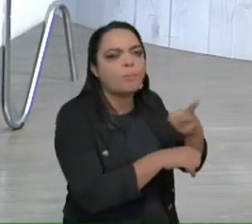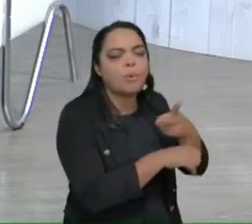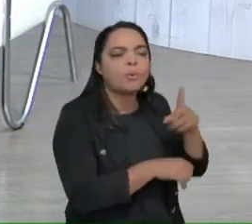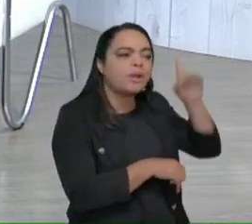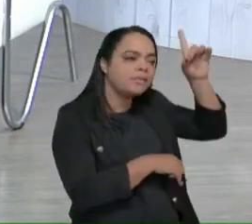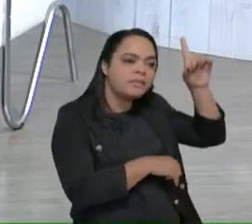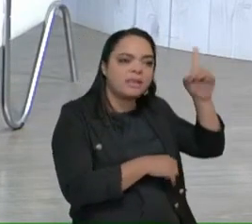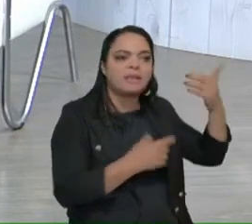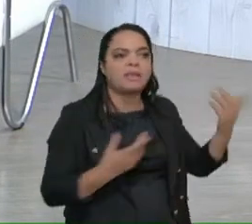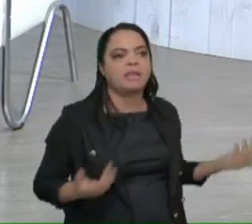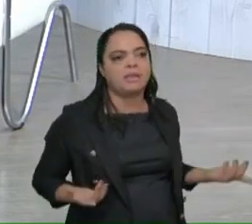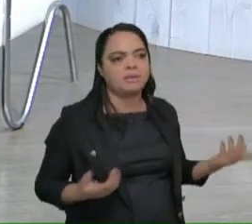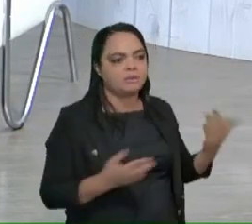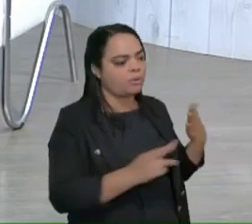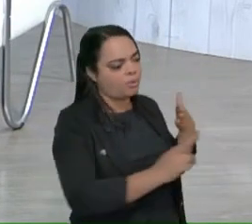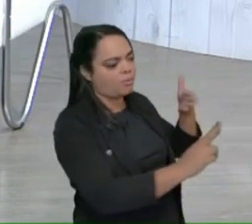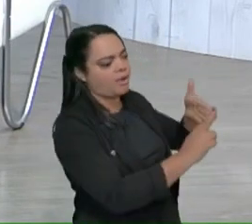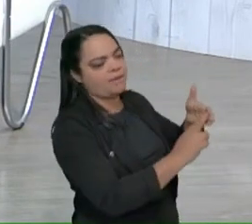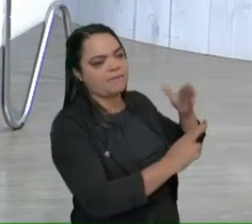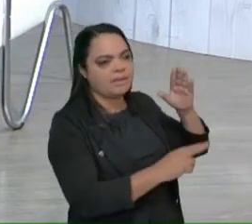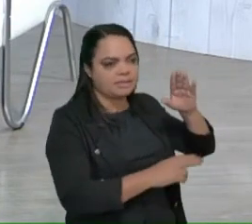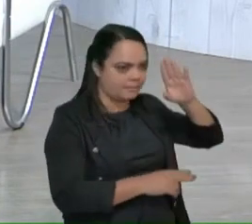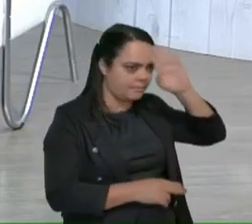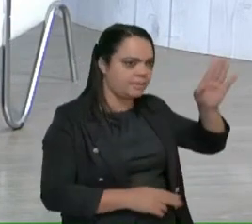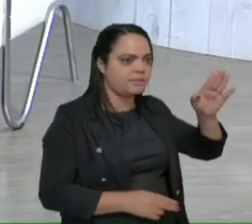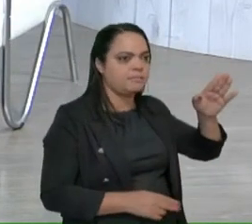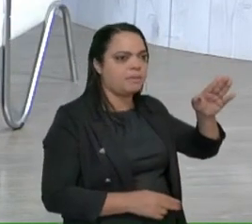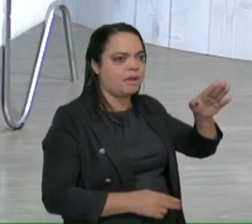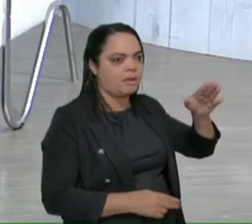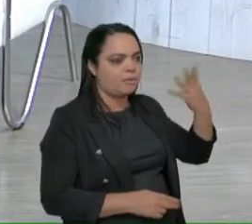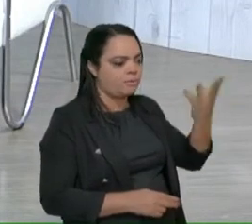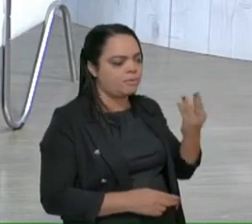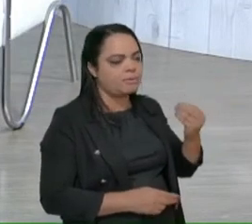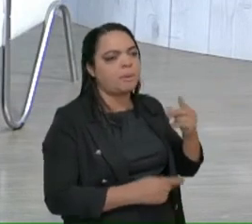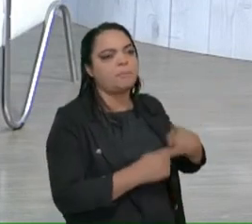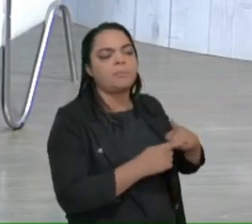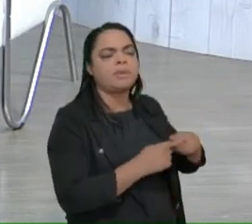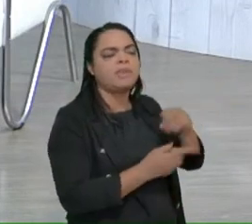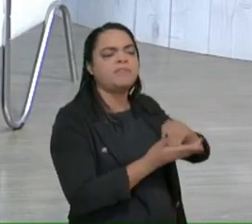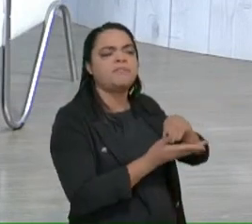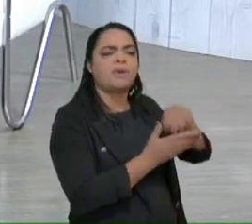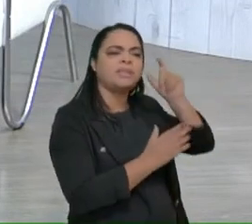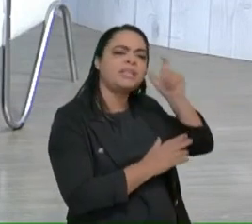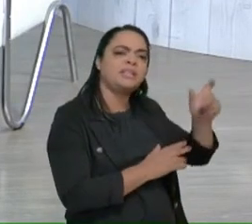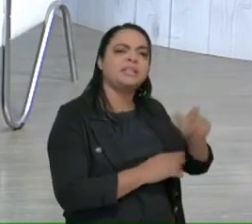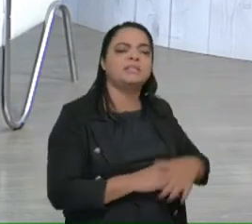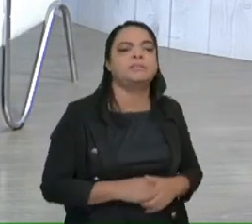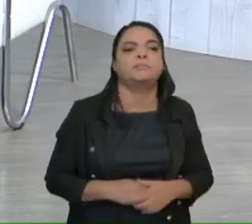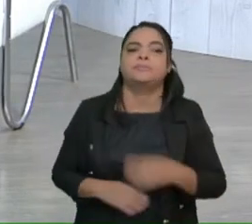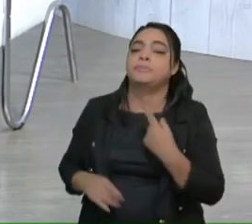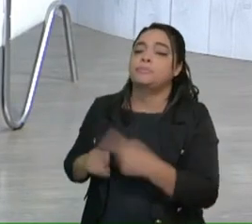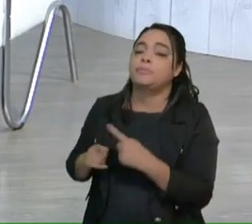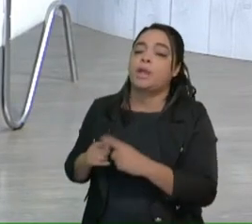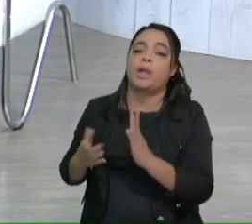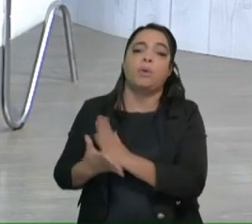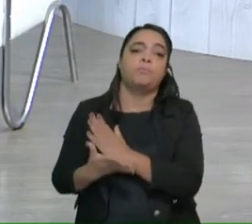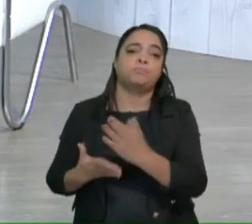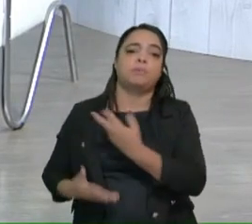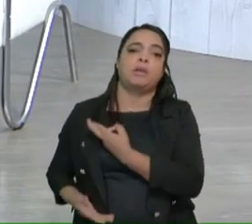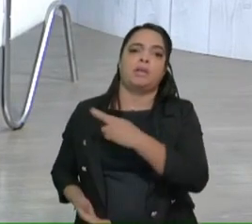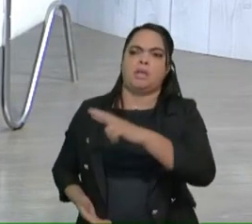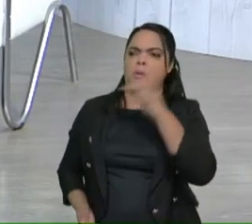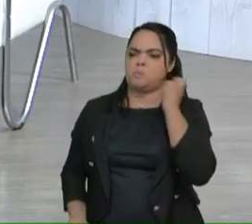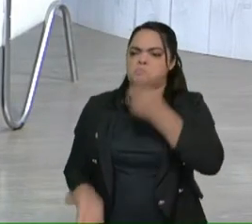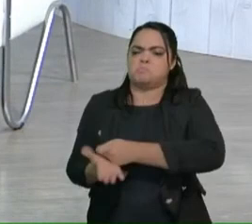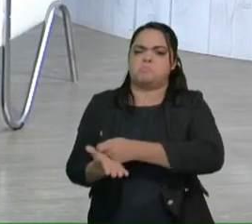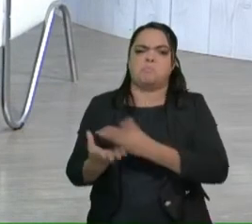uma das maiores referências né espirituais que tem por que esse desinteresse das pessoas porque algumas religiões se tornaram muito